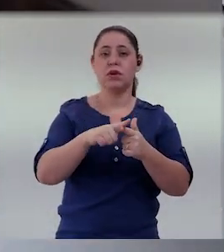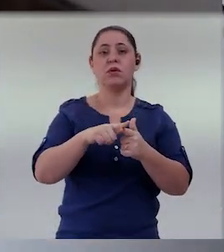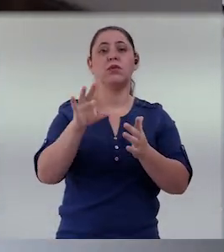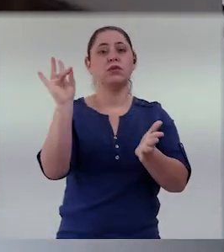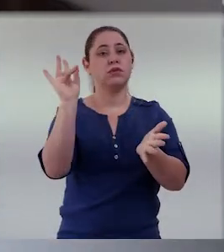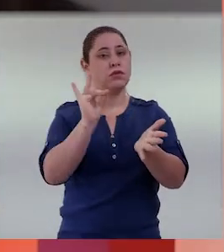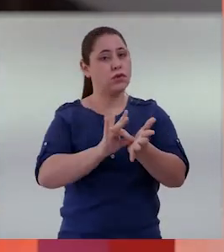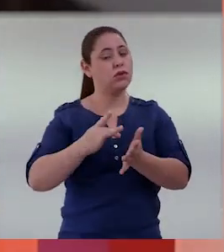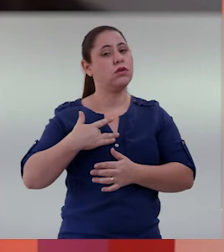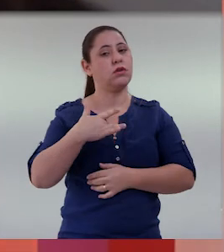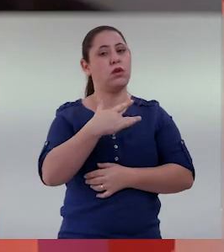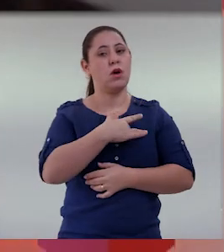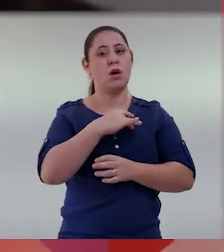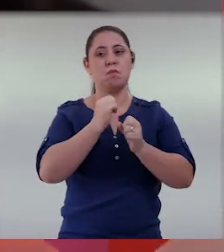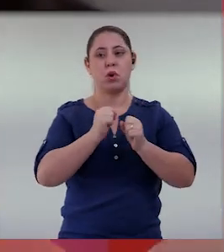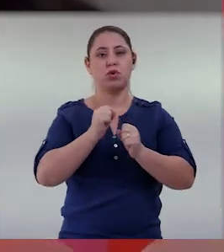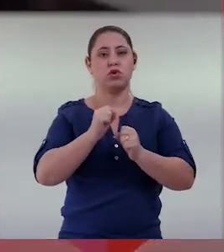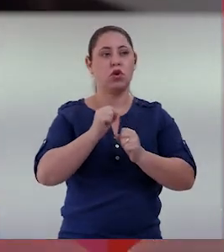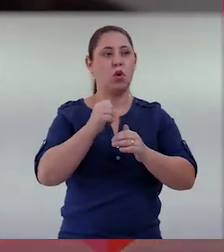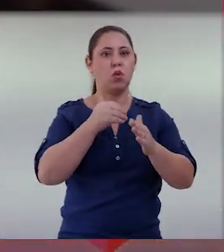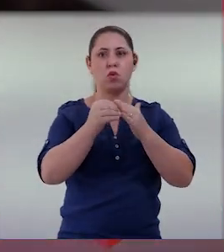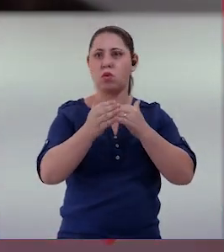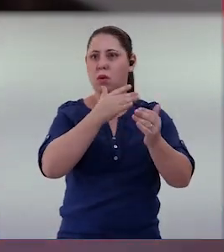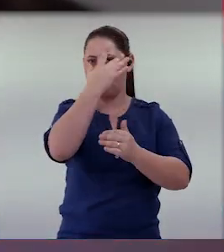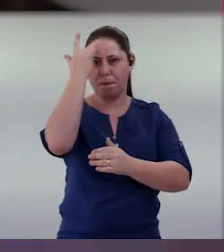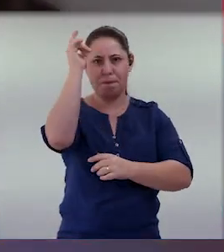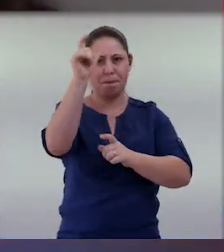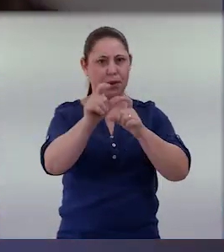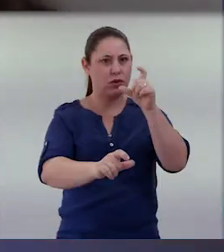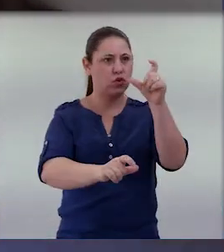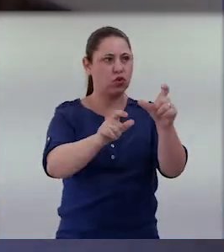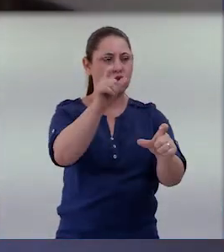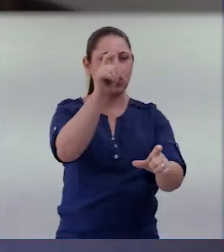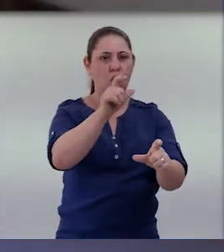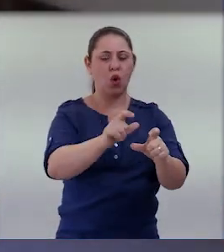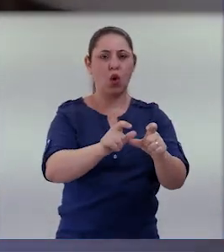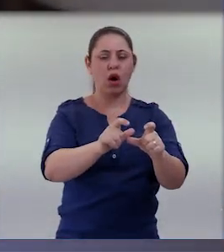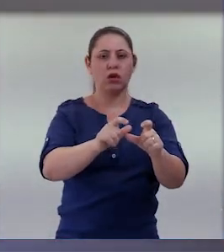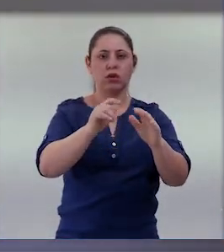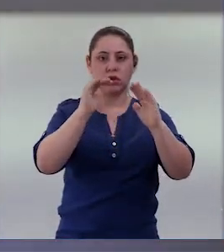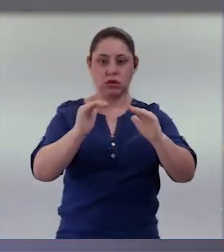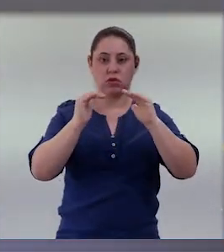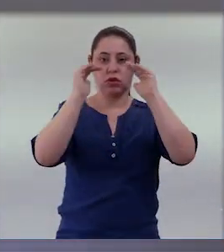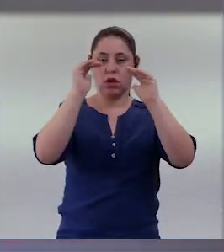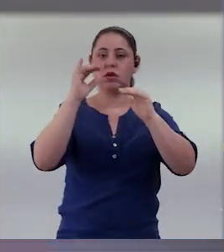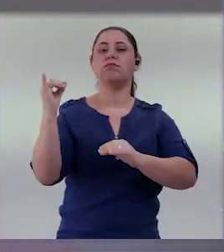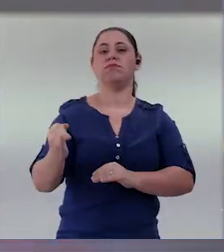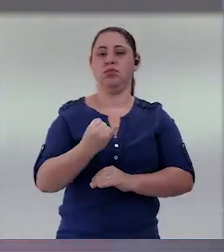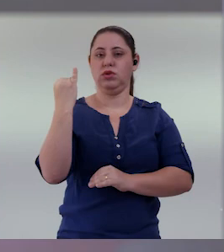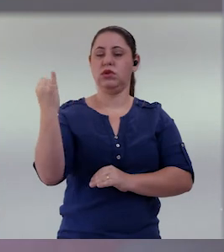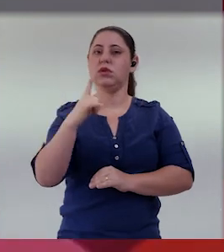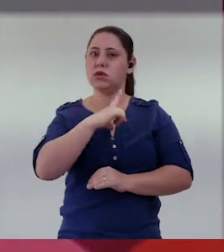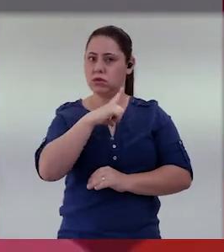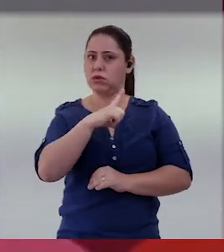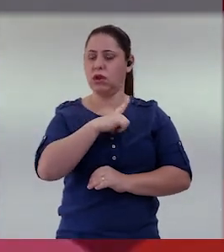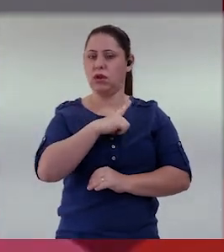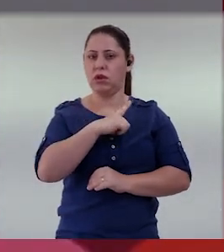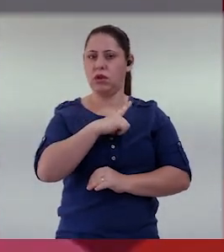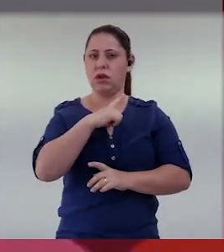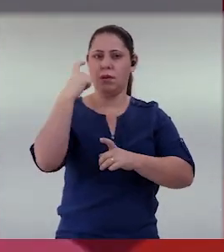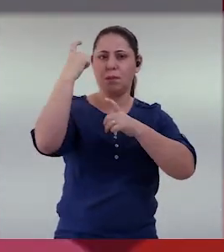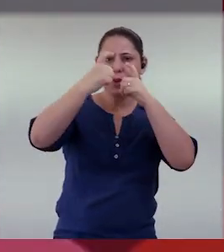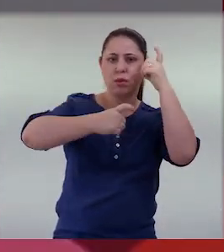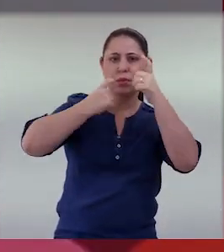como um problema de saúde que pode afetar qualquer pessoa, que as autoridades estão se importando com